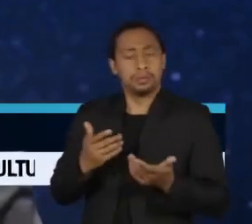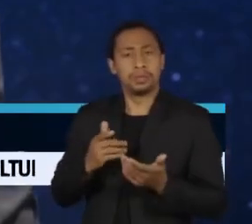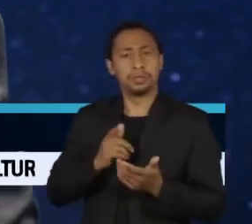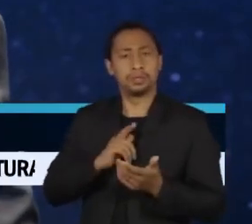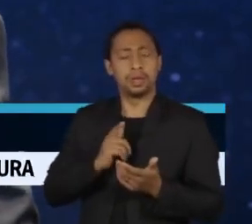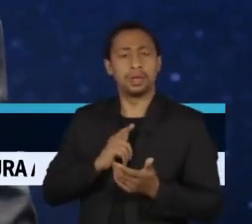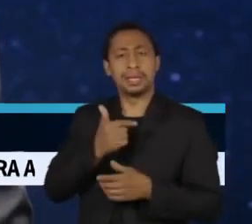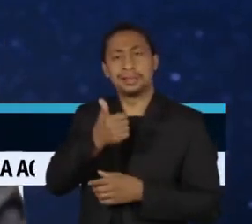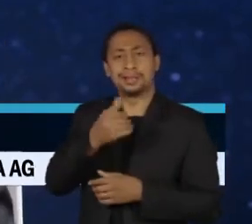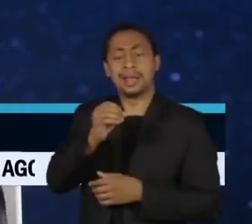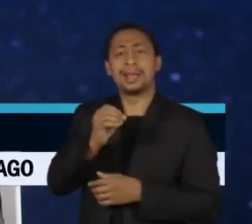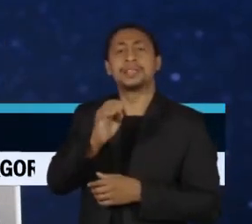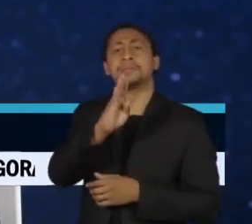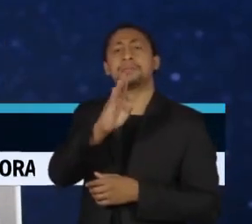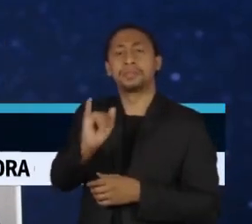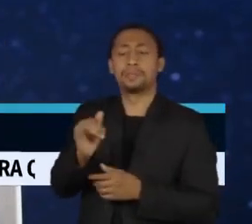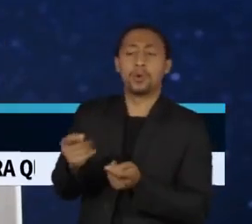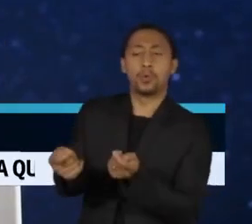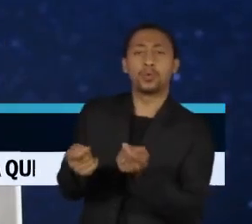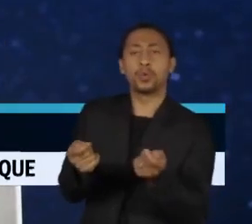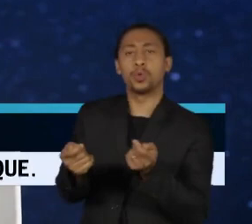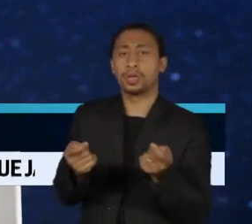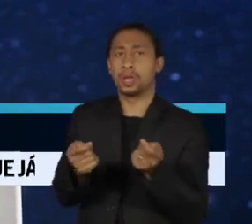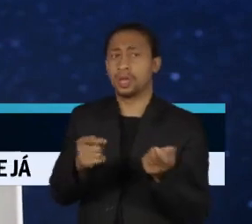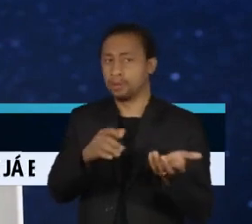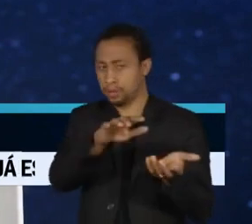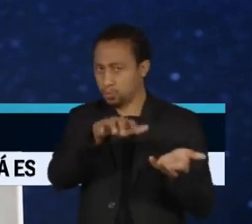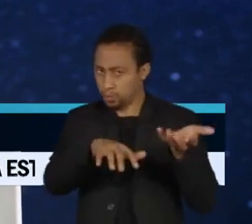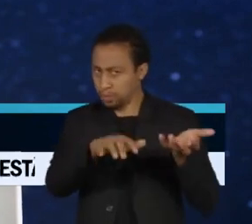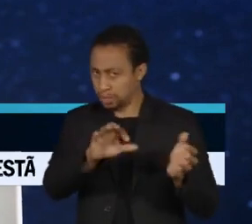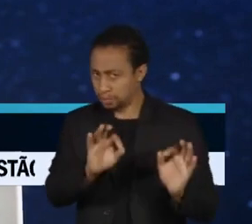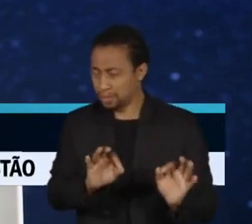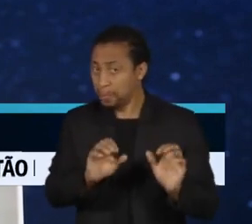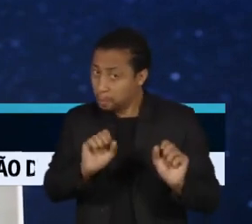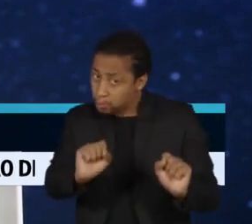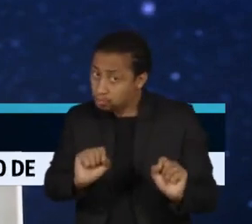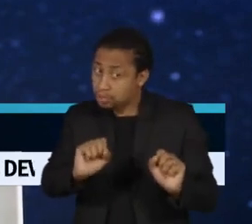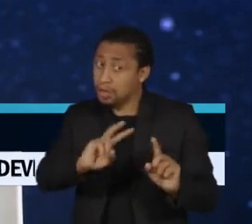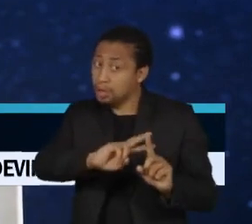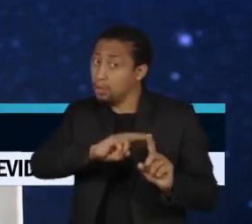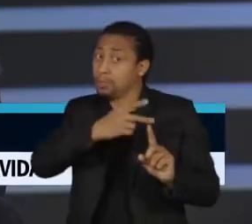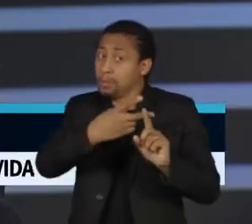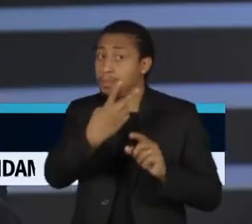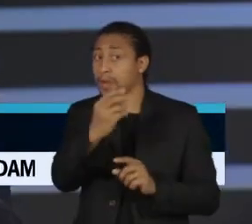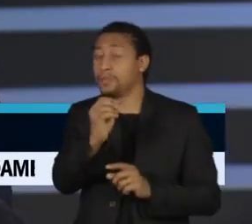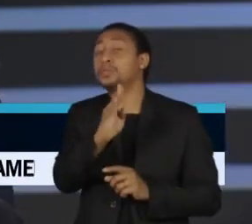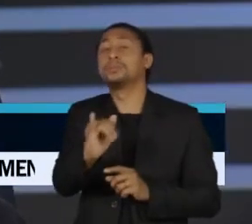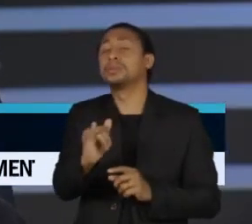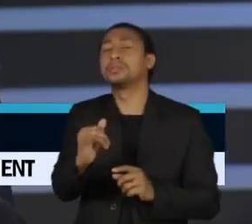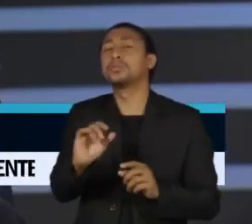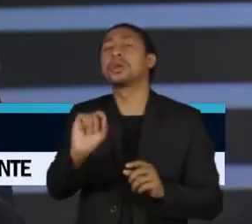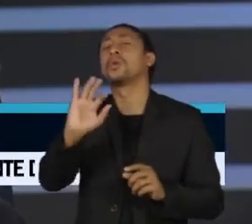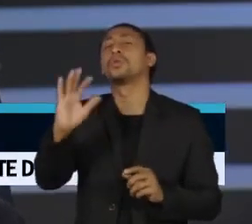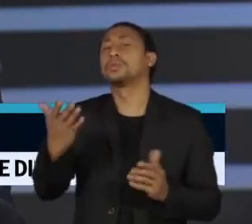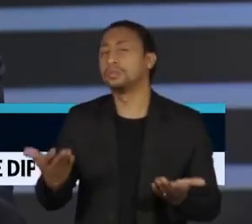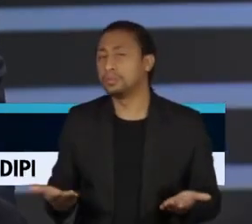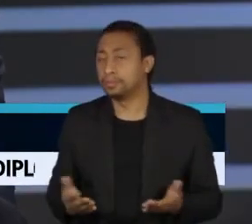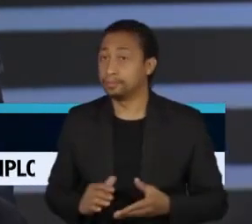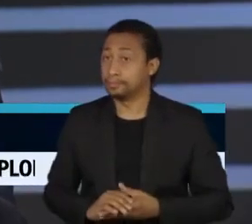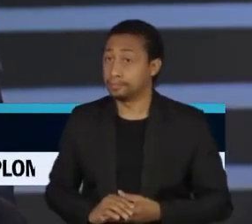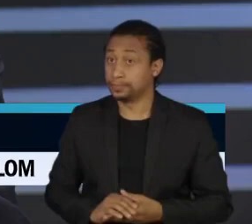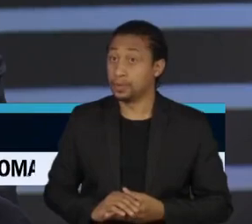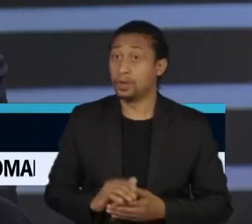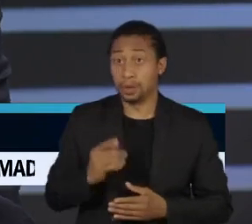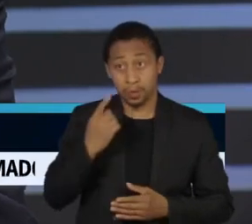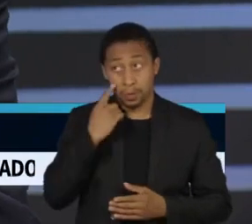mas poderiam ser 20 qual é o balanço final foi uma concessão necessária foi foi porque entre